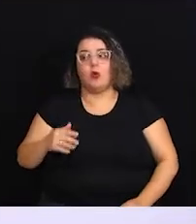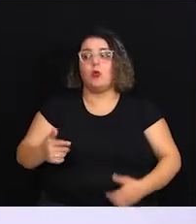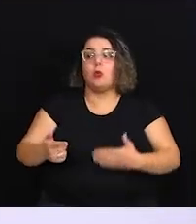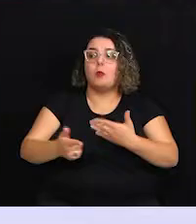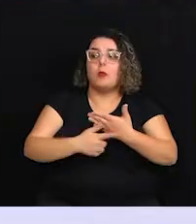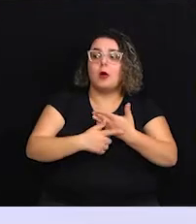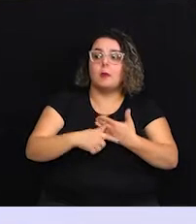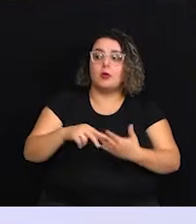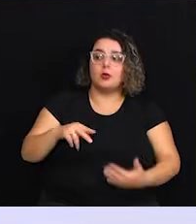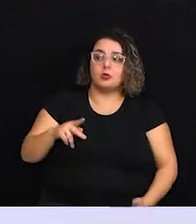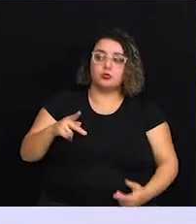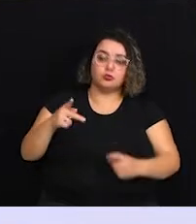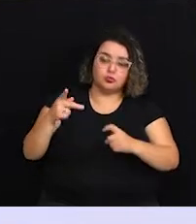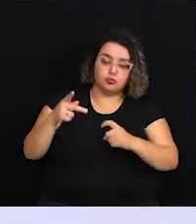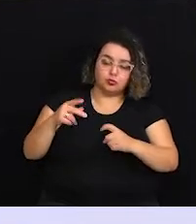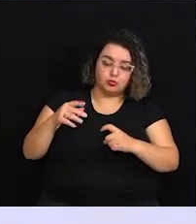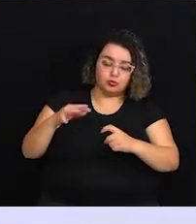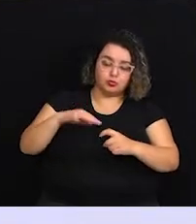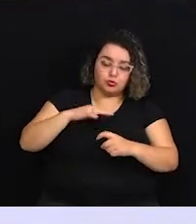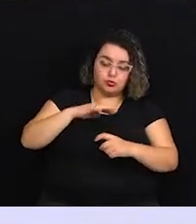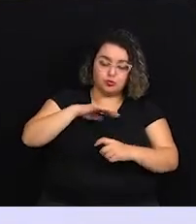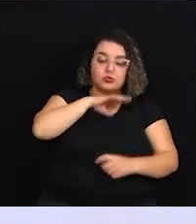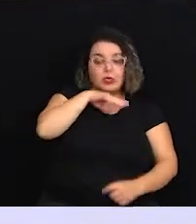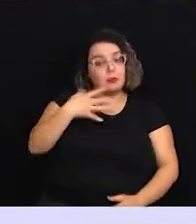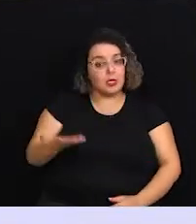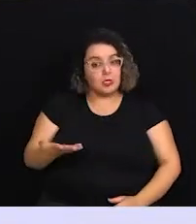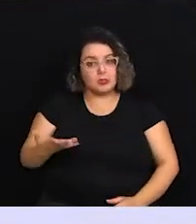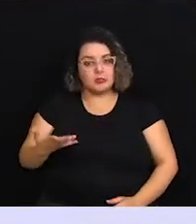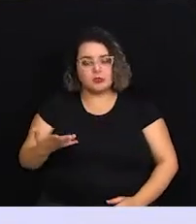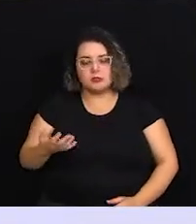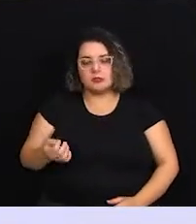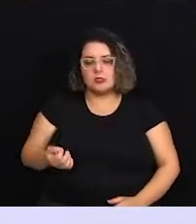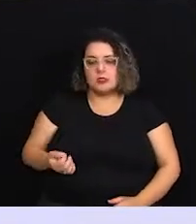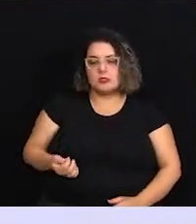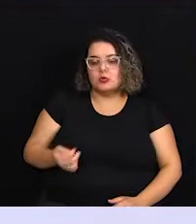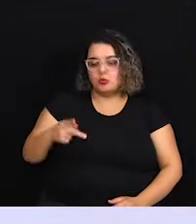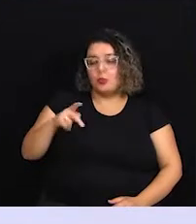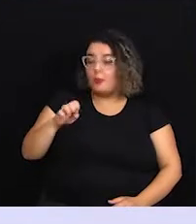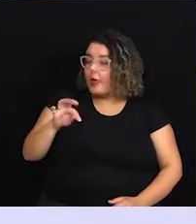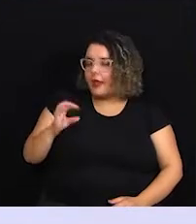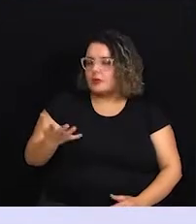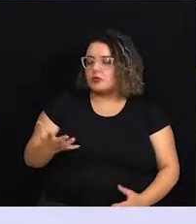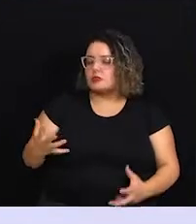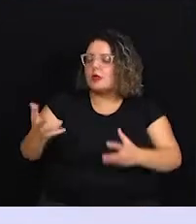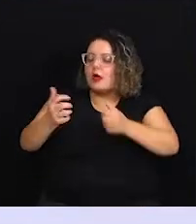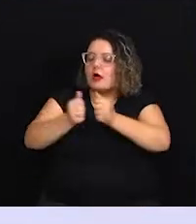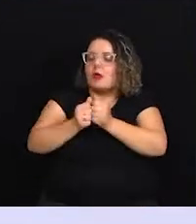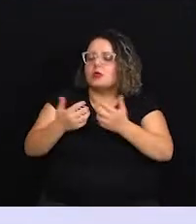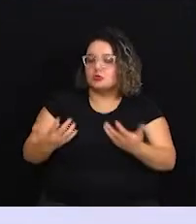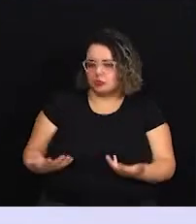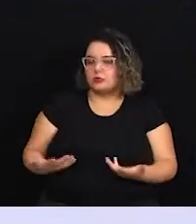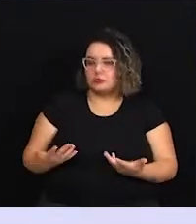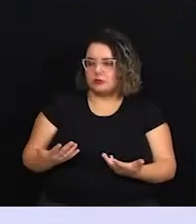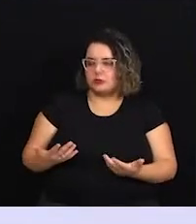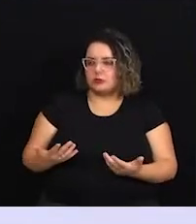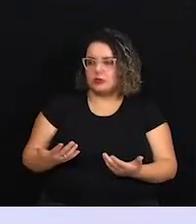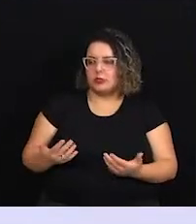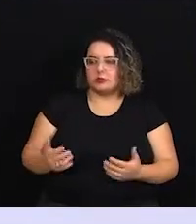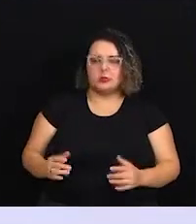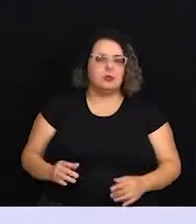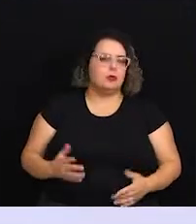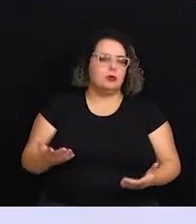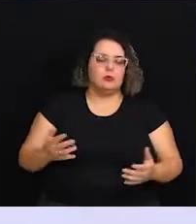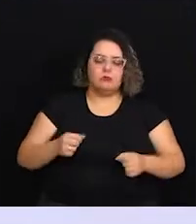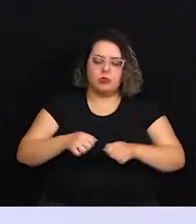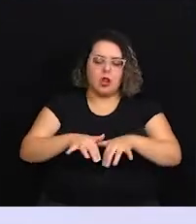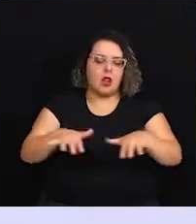pet. Os animais estão precisando hoje em dia, por conta dessa aproximação da vida humana, da verticalização